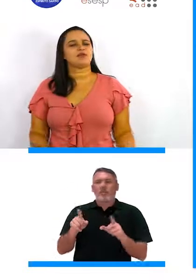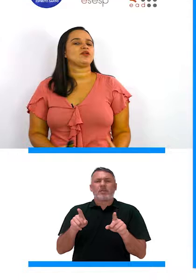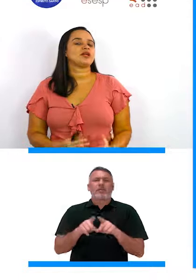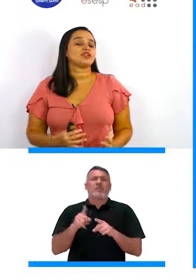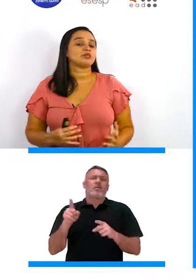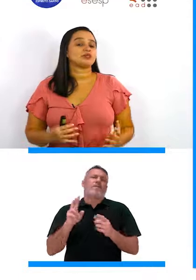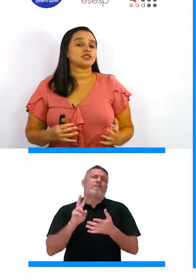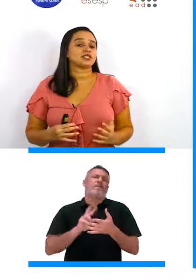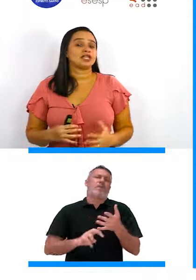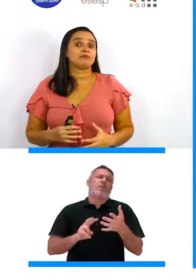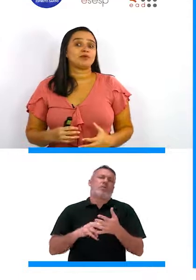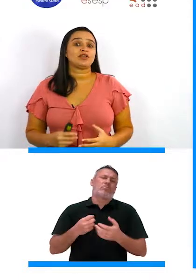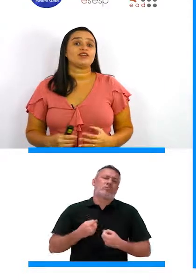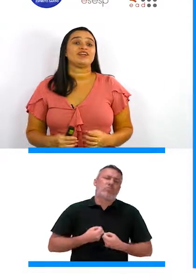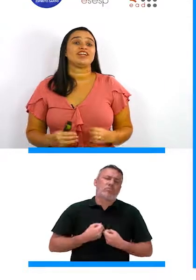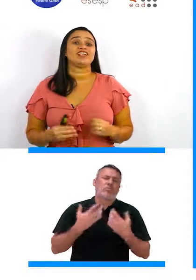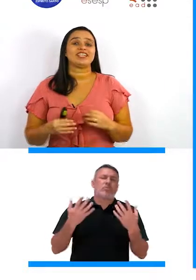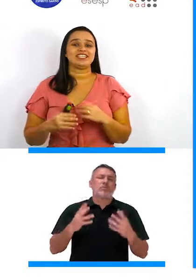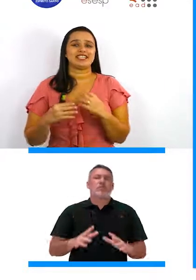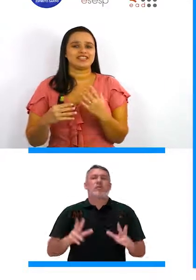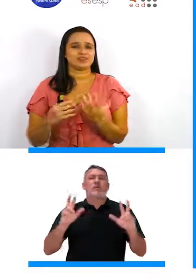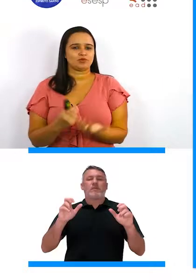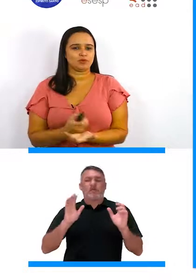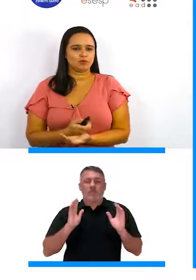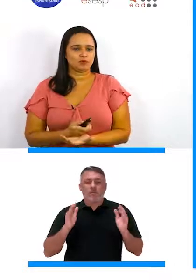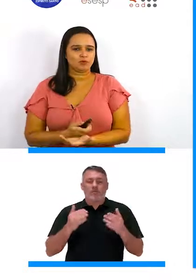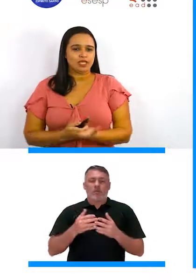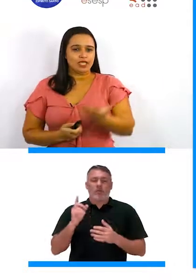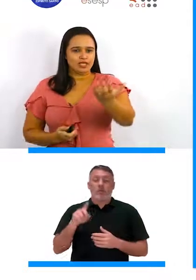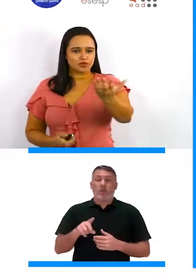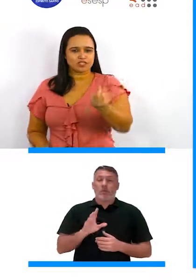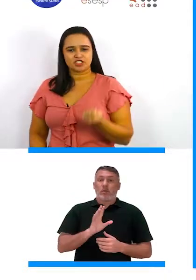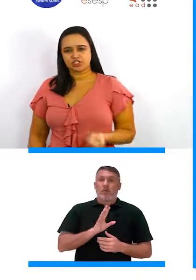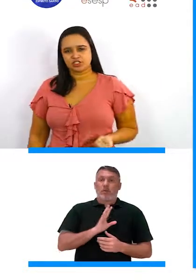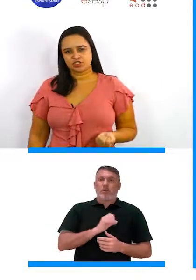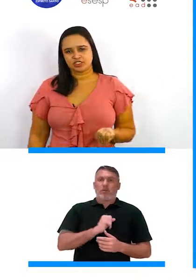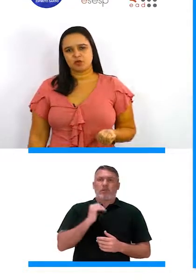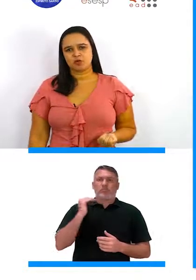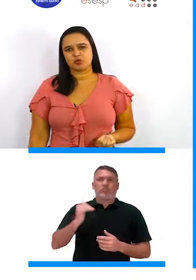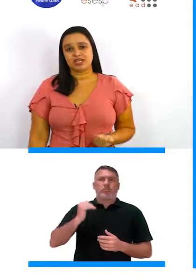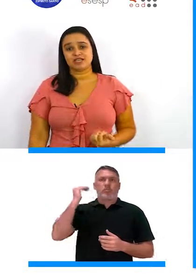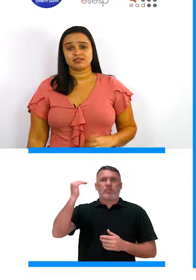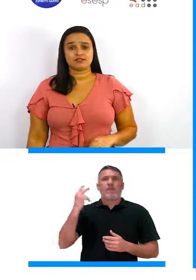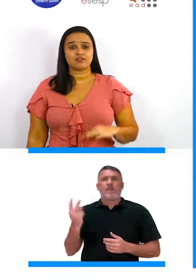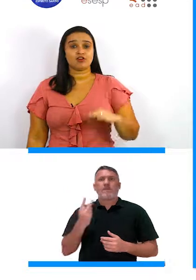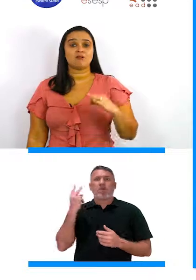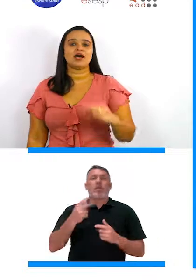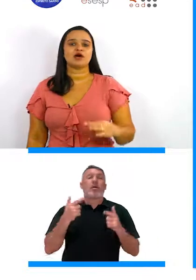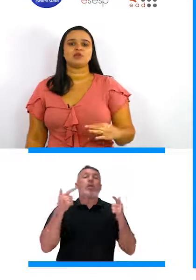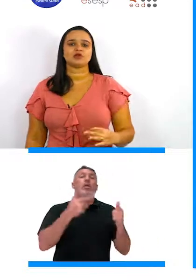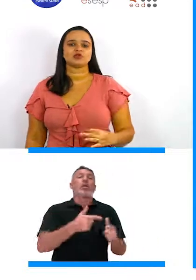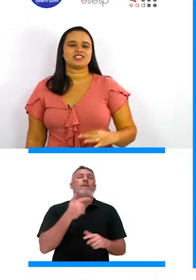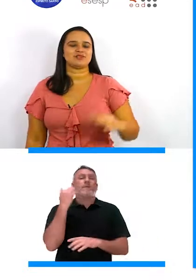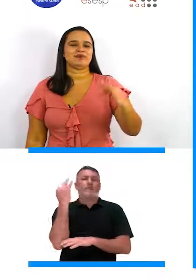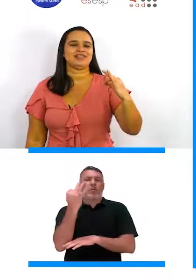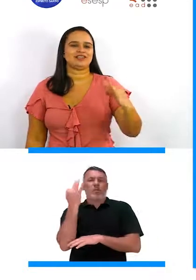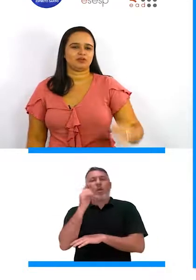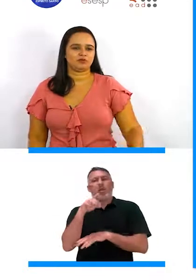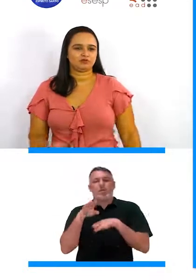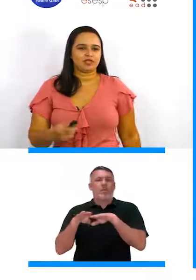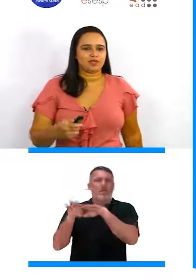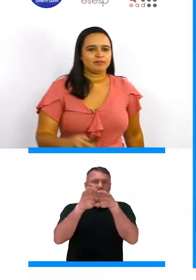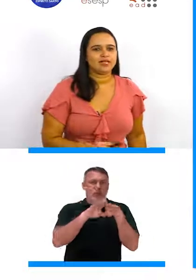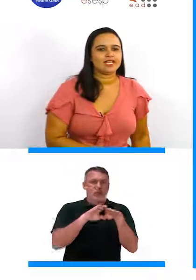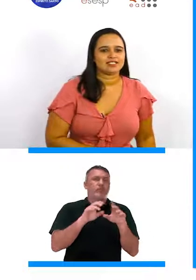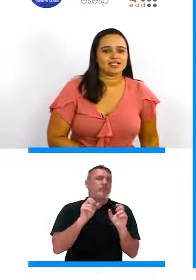melhor vocabulário que ele podia ter para o quê? Falar da riqueza do amor. Isso aqui a gente diz que é o português formal, o português